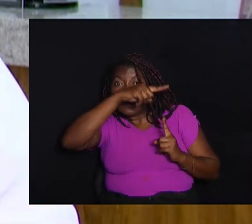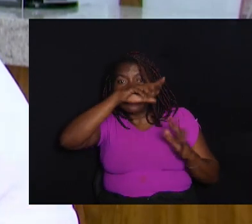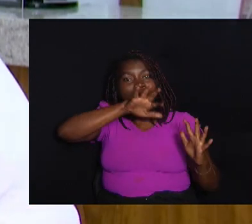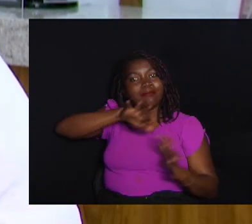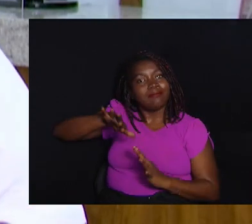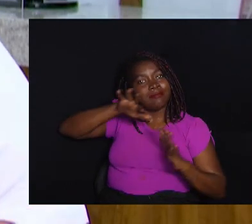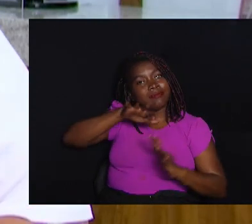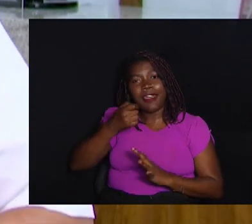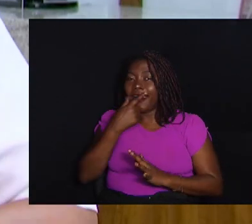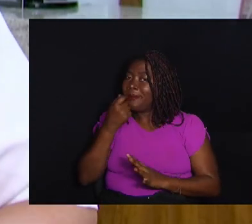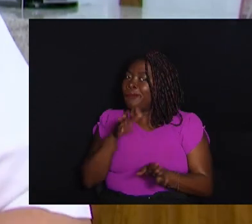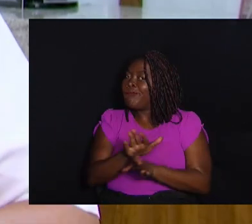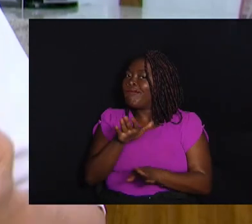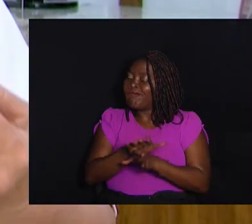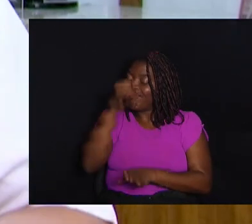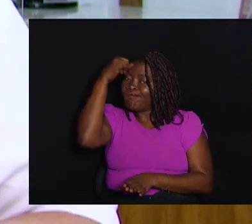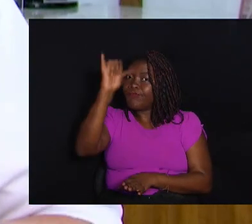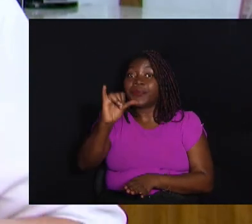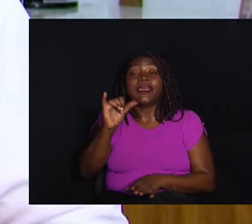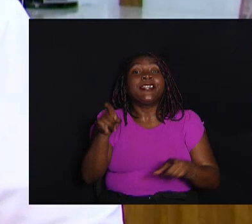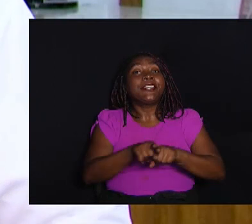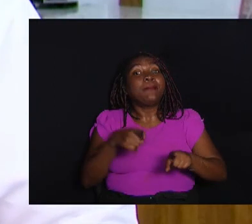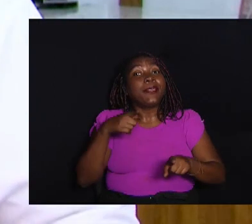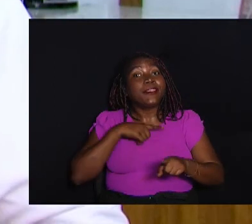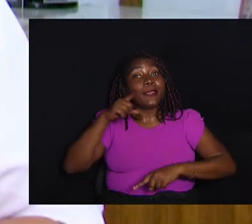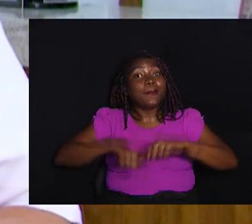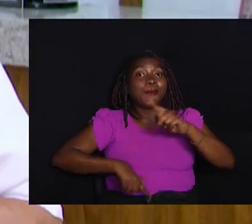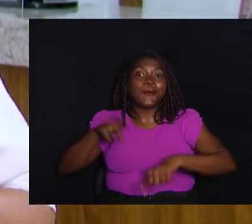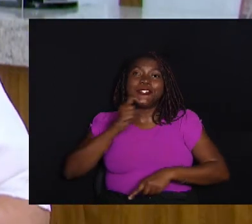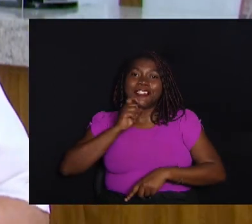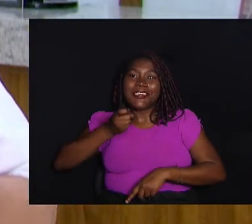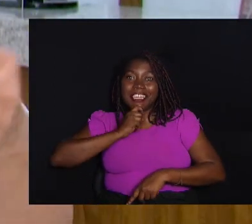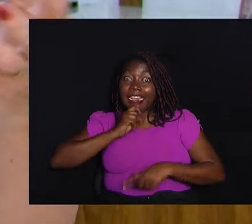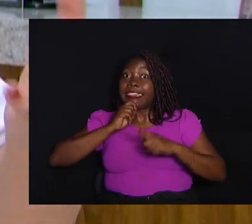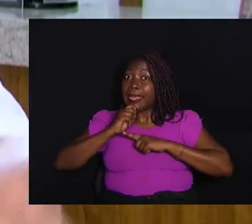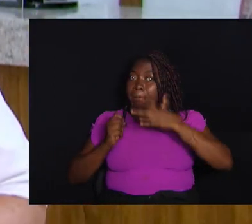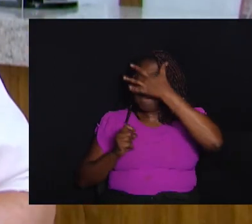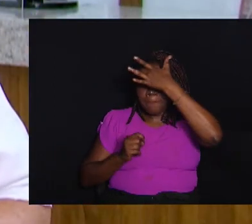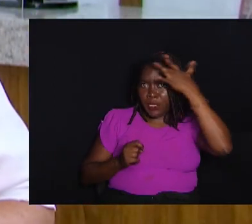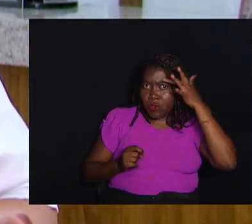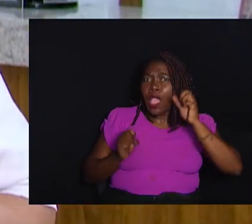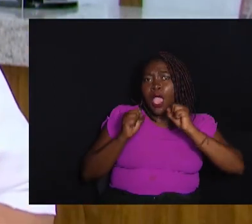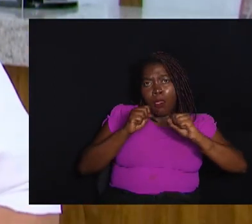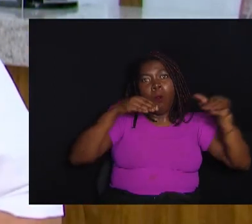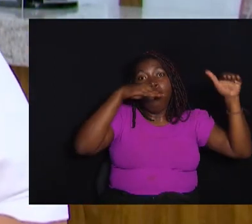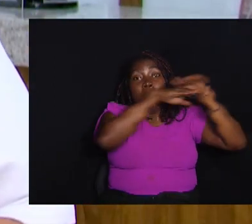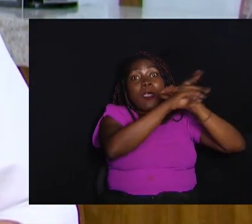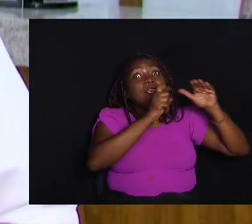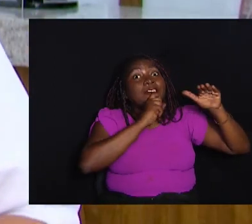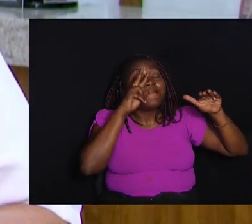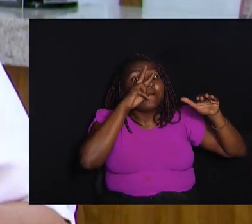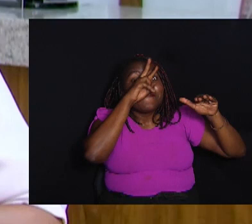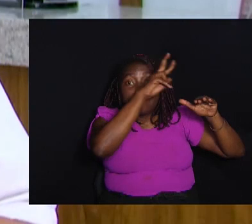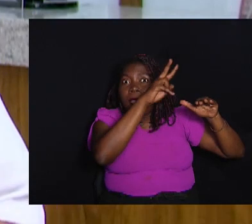são aconselháveis. E também tem produtos de geladeira. Tem pessoas que até põem no congelador, o que está